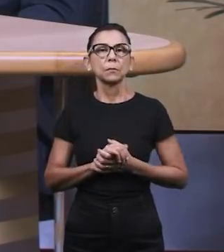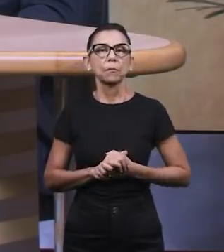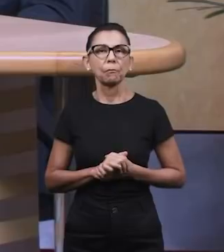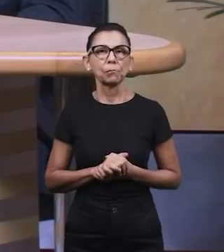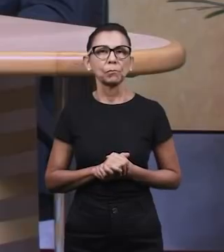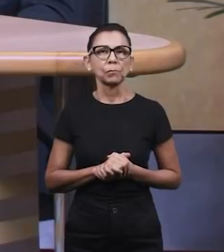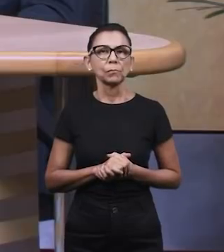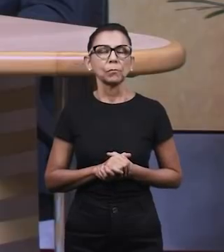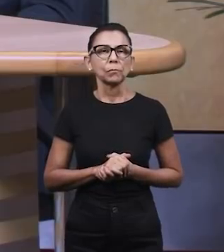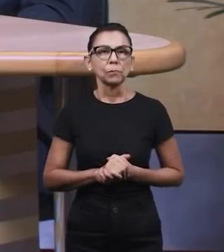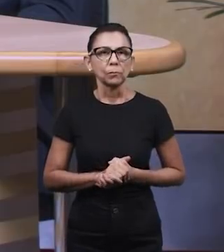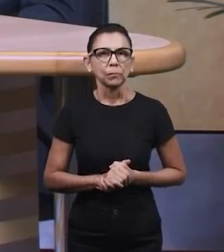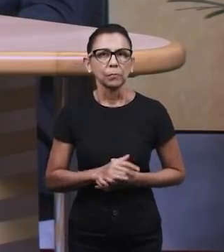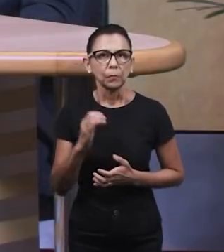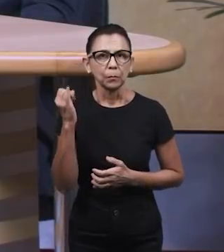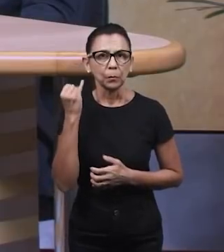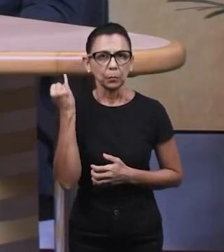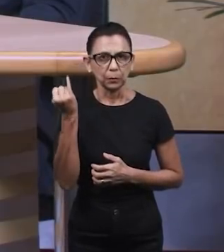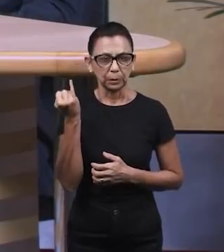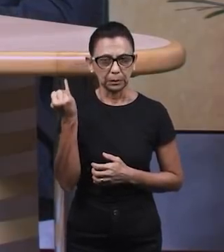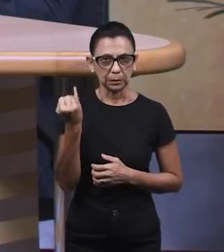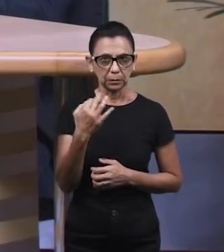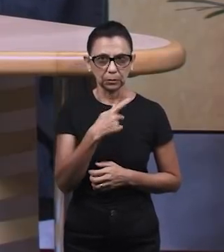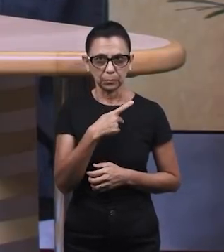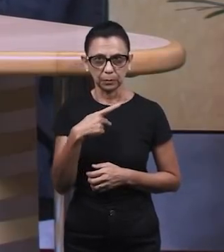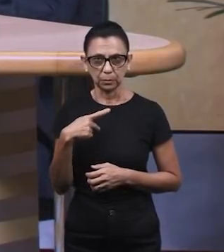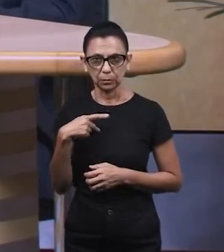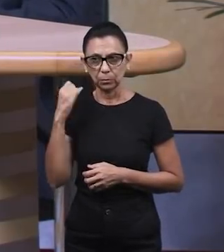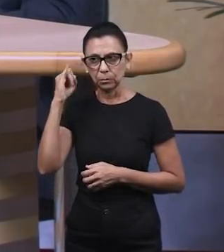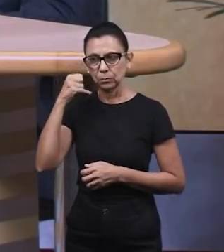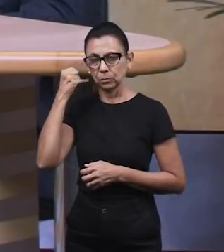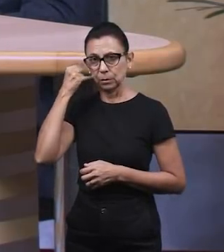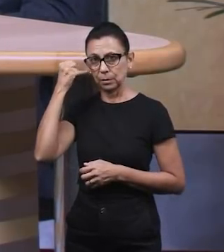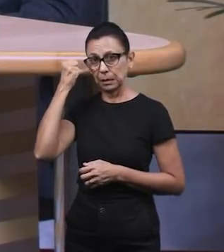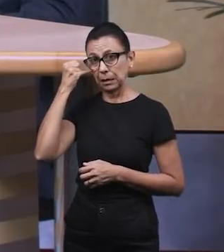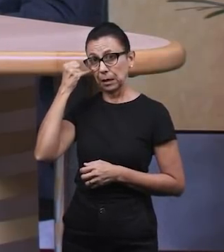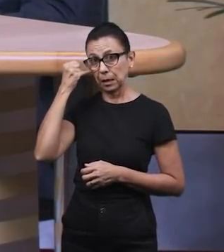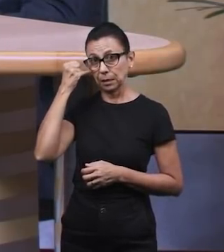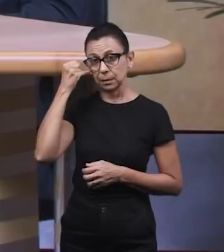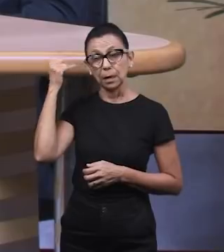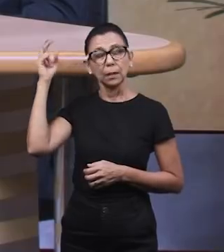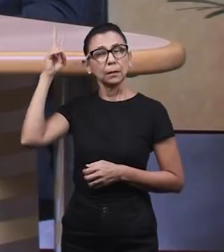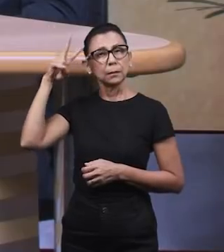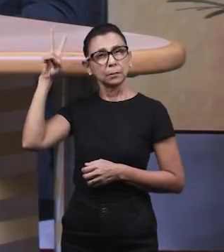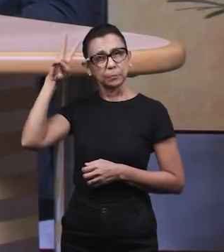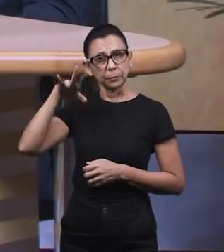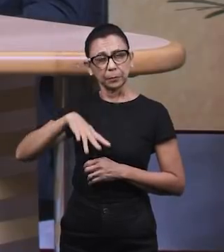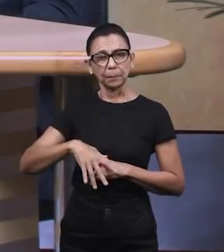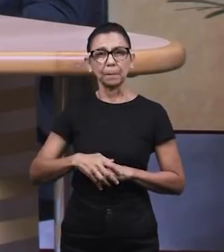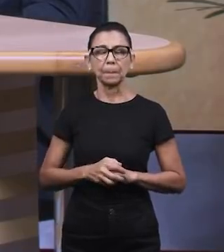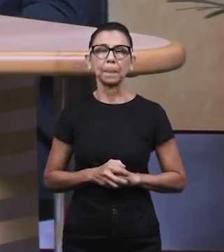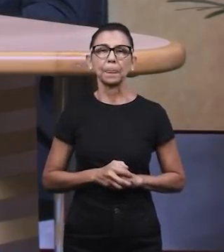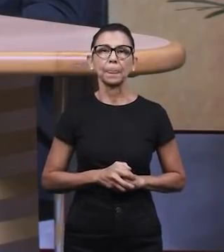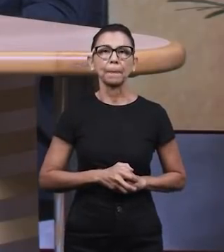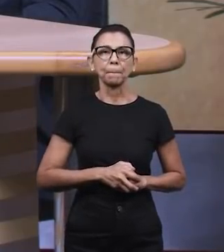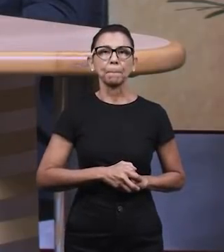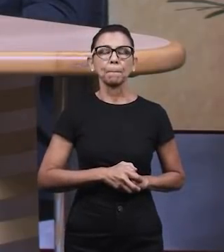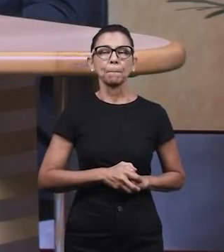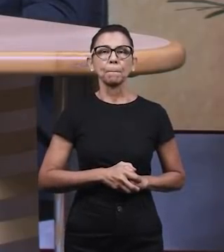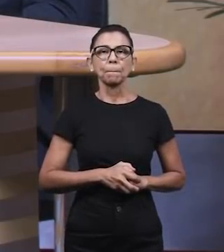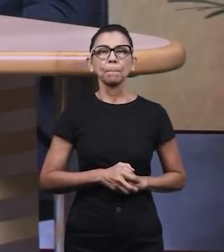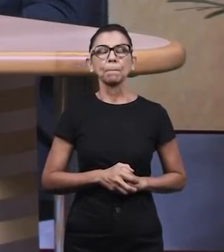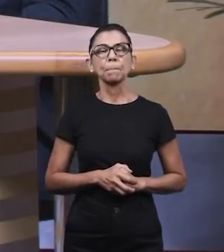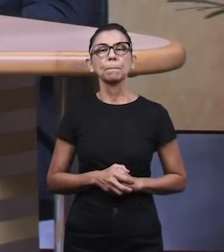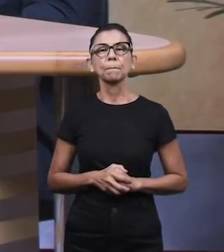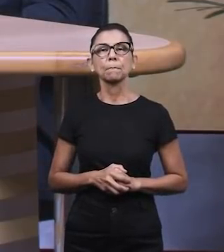estejam contextualizados? É muito importante, pastor Josias, lembrar que realmente as Escrituras